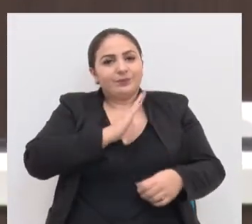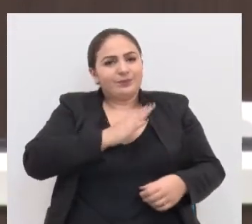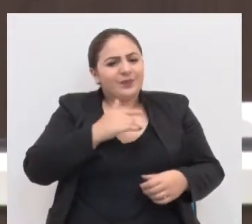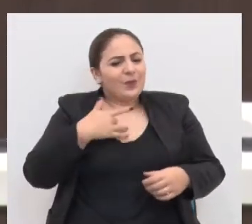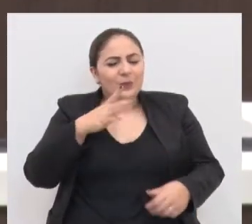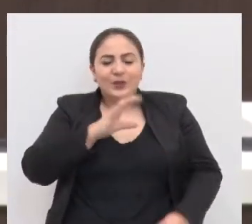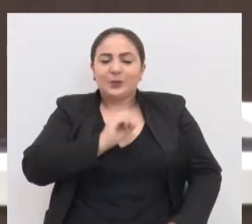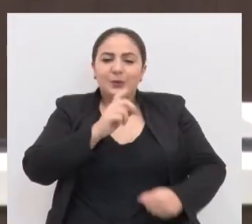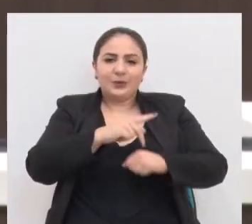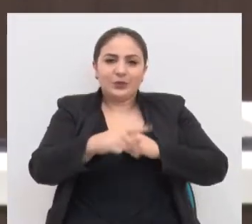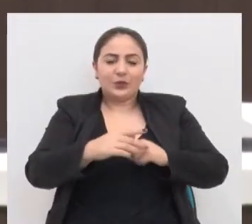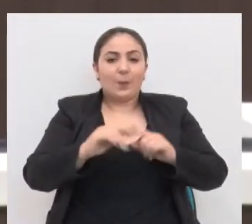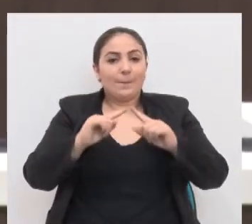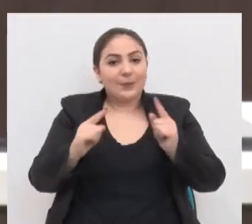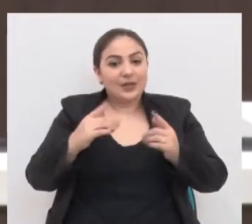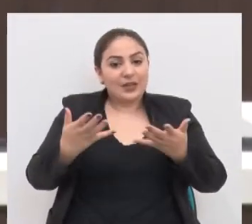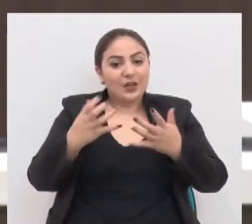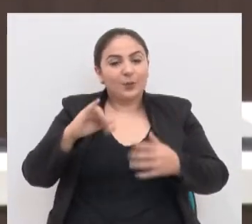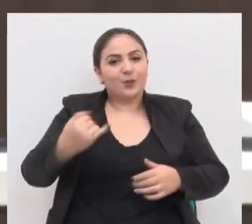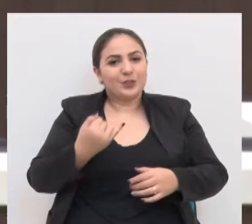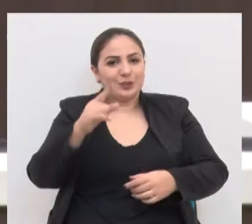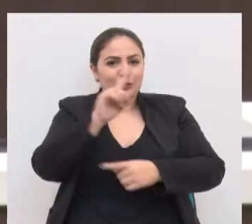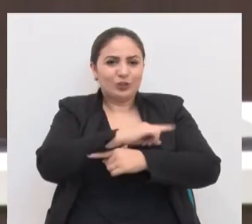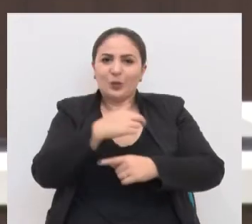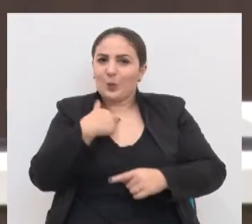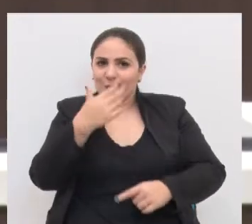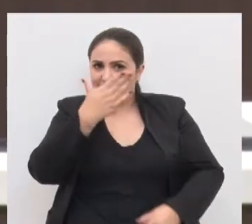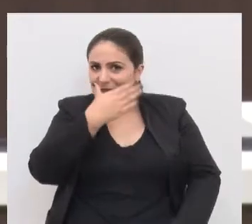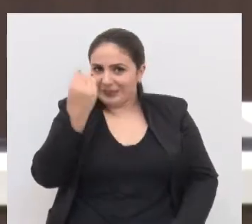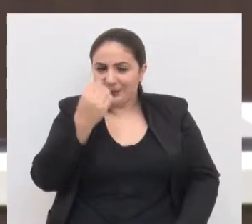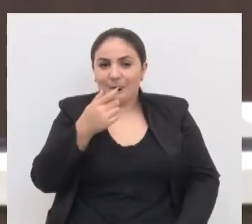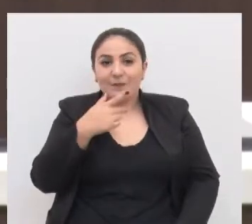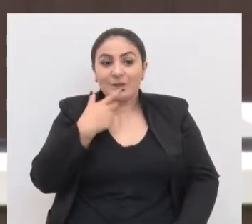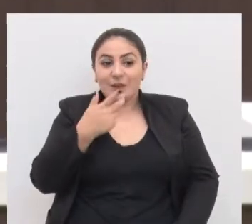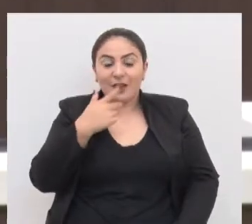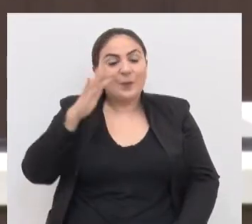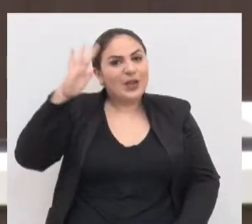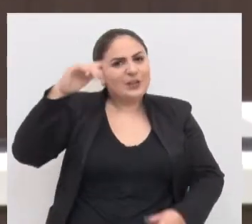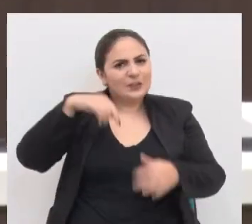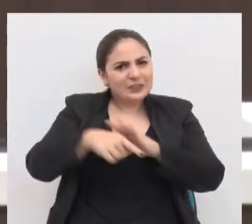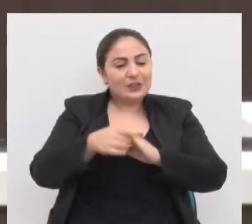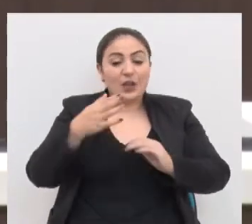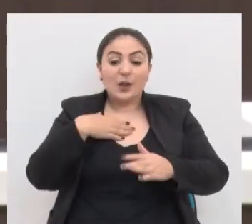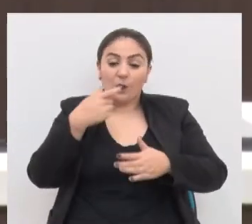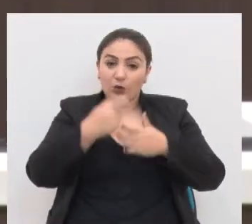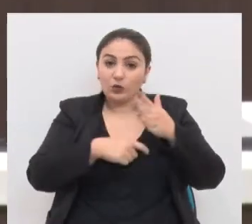coração, e eu amo Passo Fundo. Mas eu quero aproveitar a data, não poderia deixar passar em branco, para fazer uma